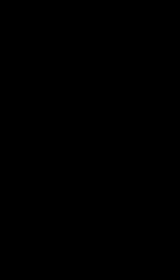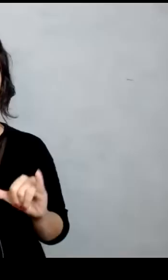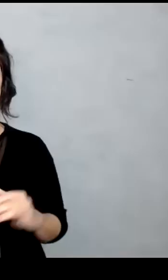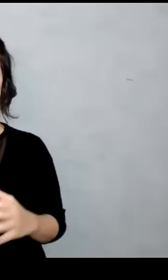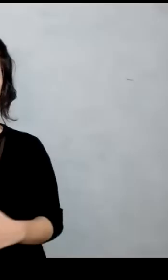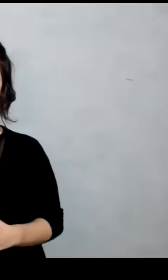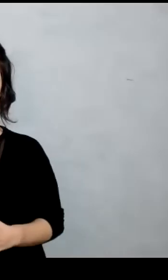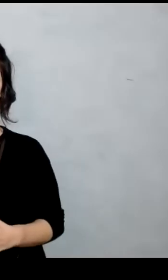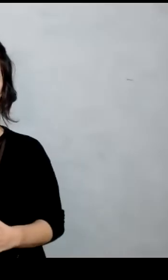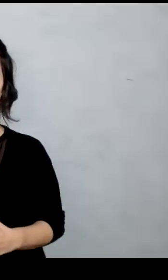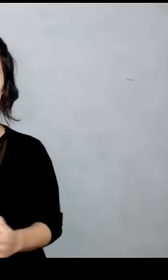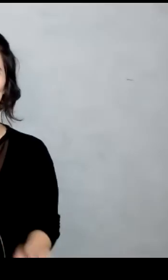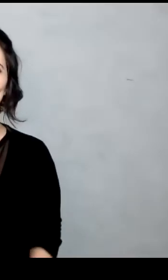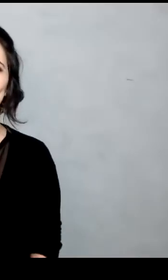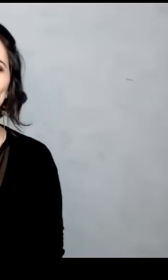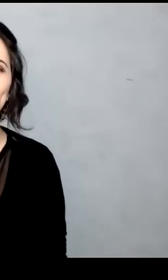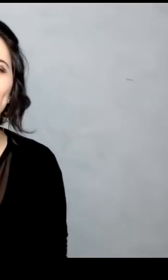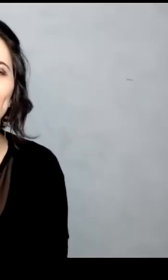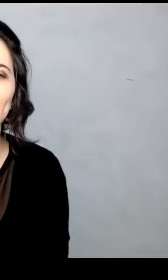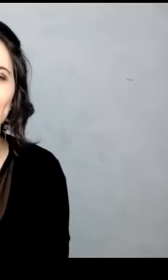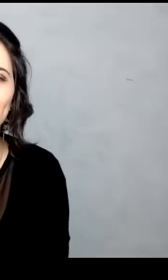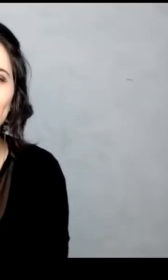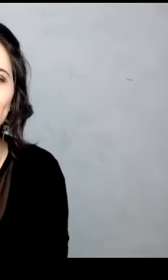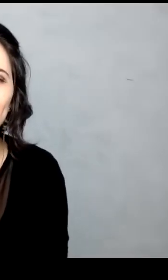Começar a gravar.